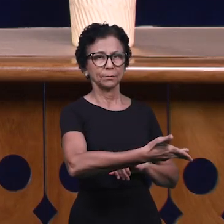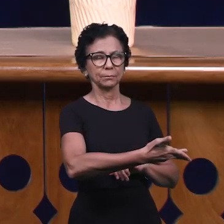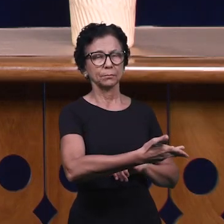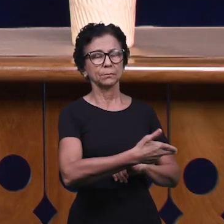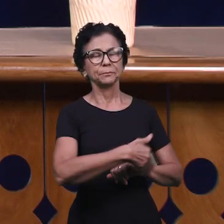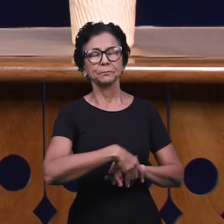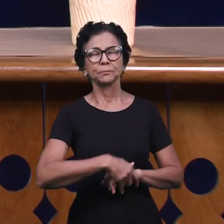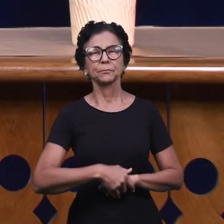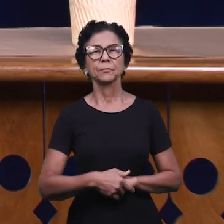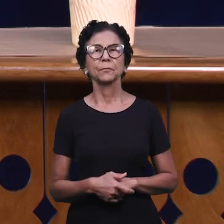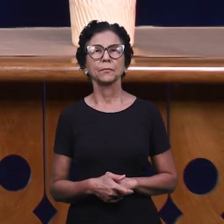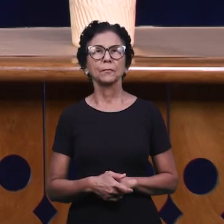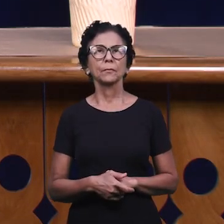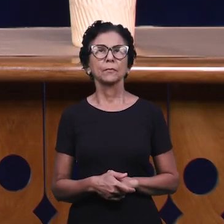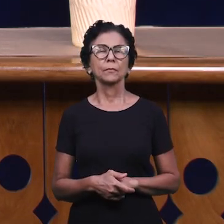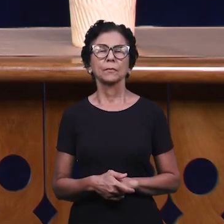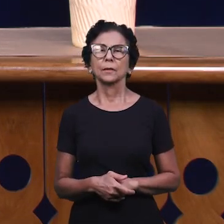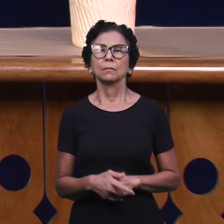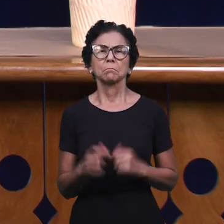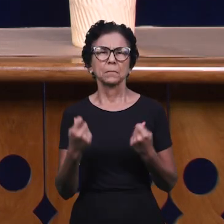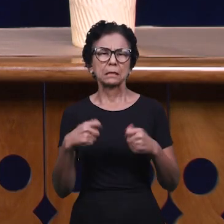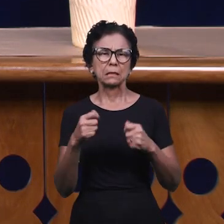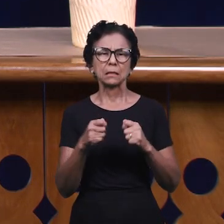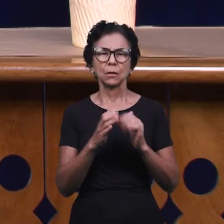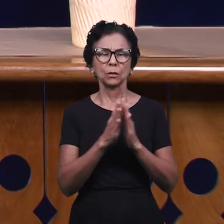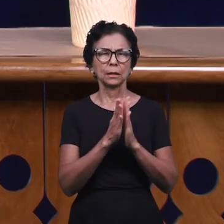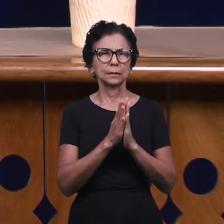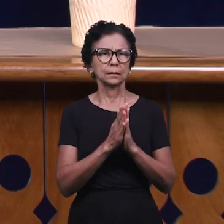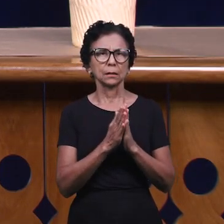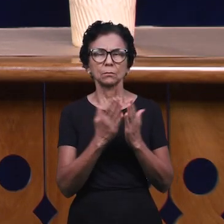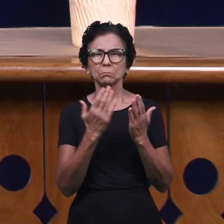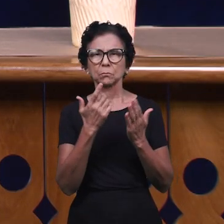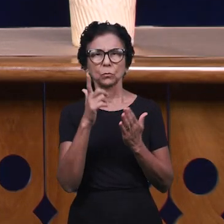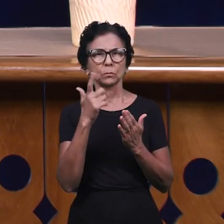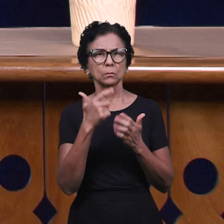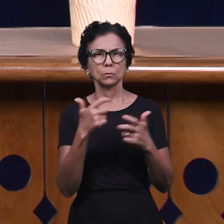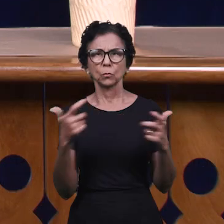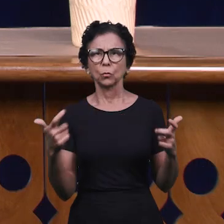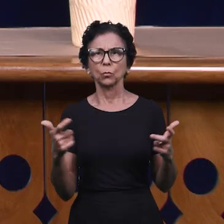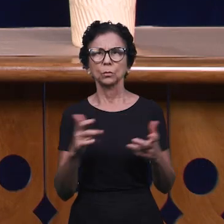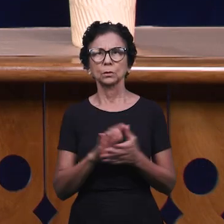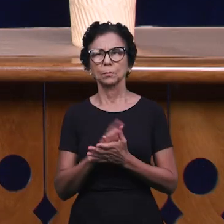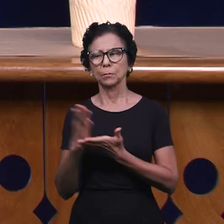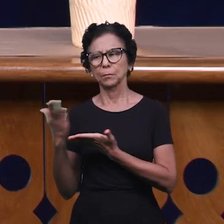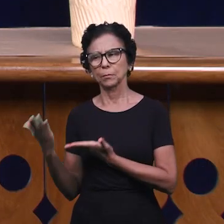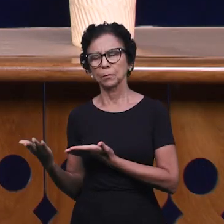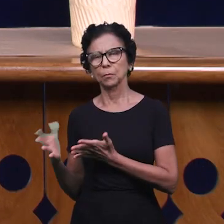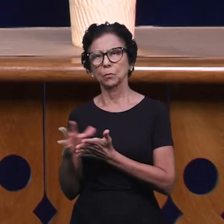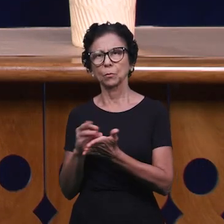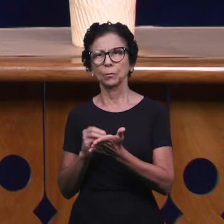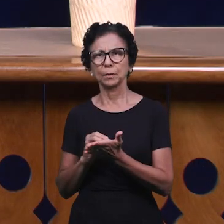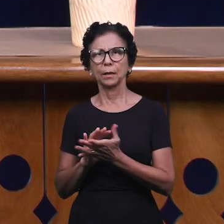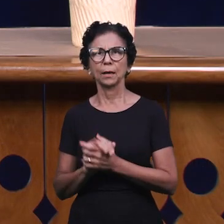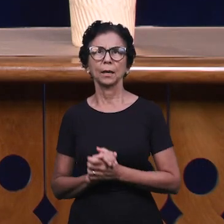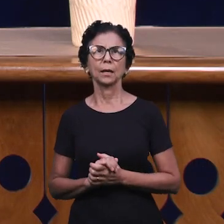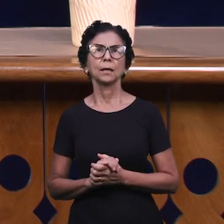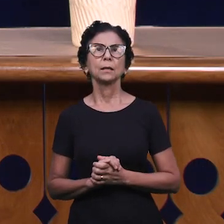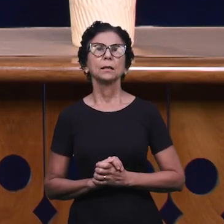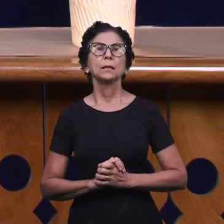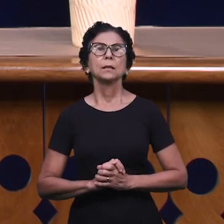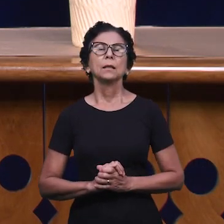de atendimento que você necessite, você pode escanear esse QR Code e você será